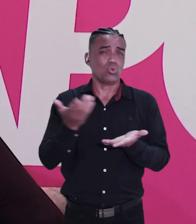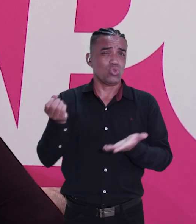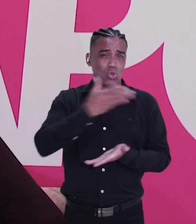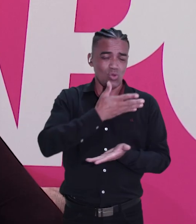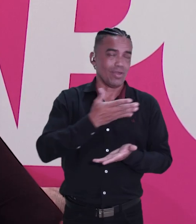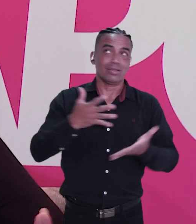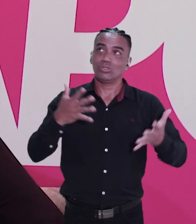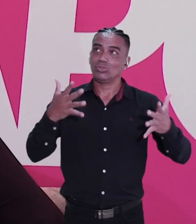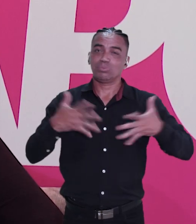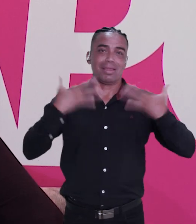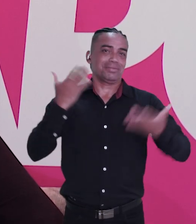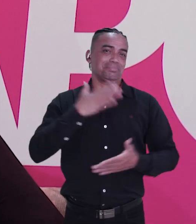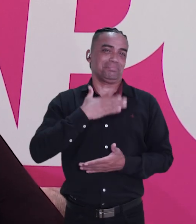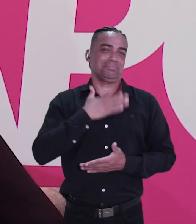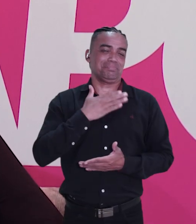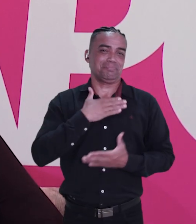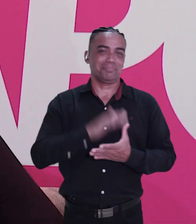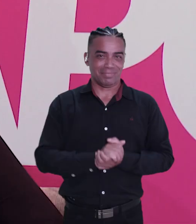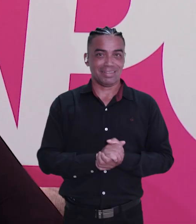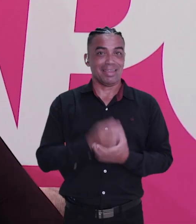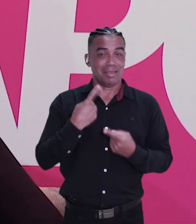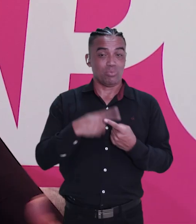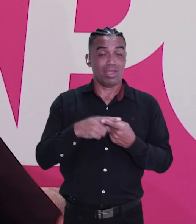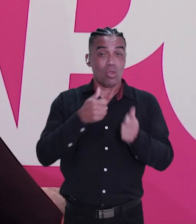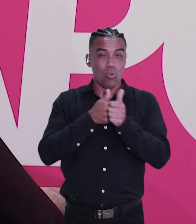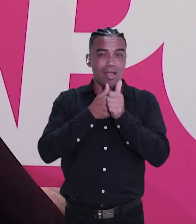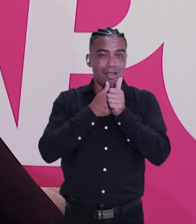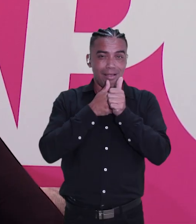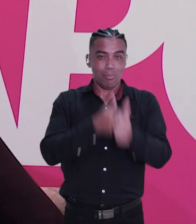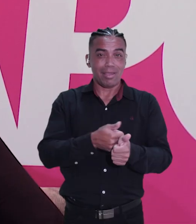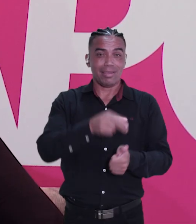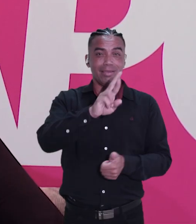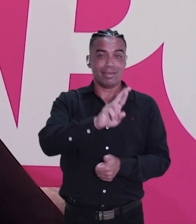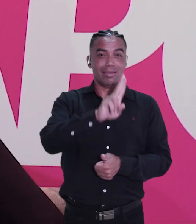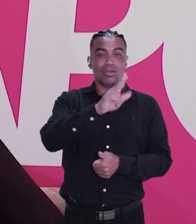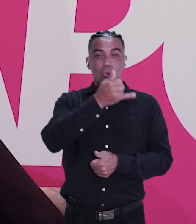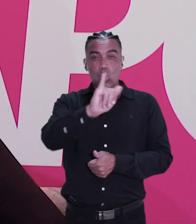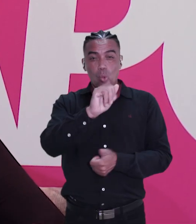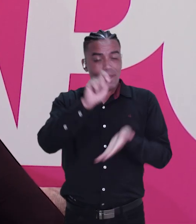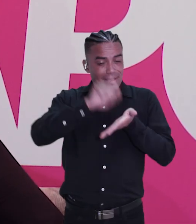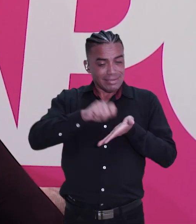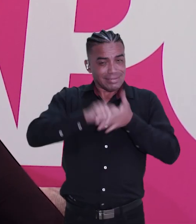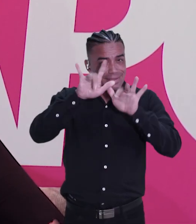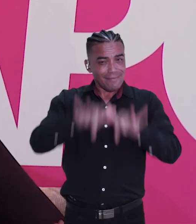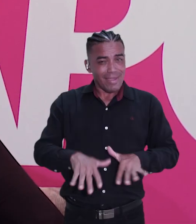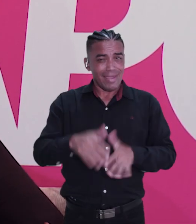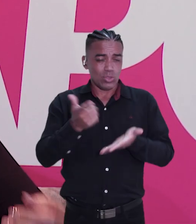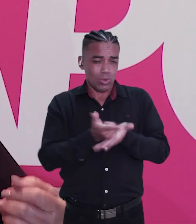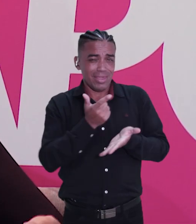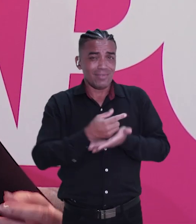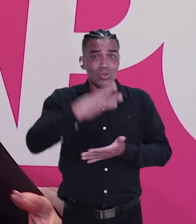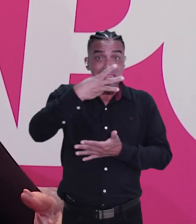é um livro que me surpreendeu, porque eu venho acompanhando o Rui escrevendo os livros dele